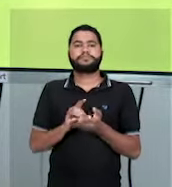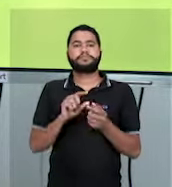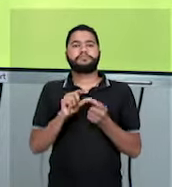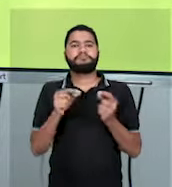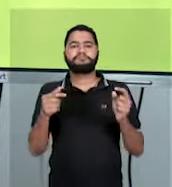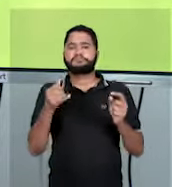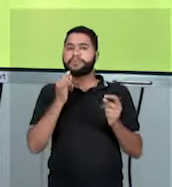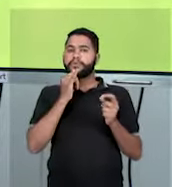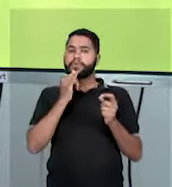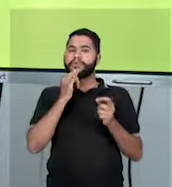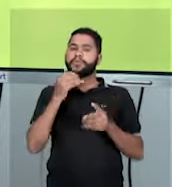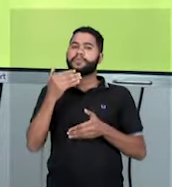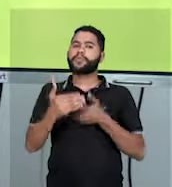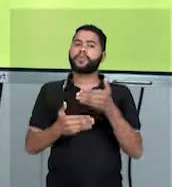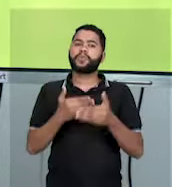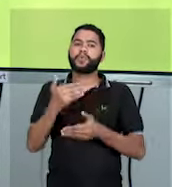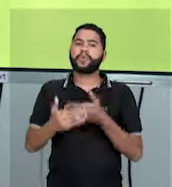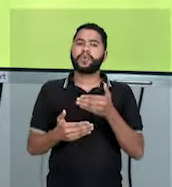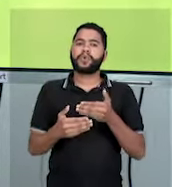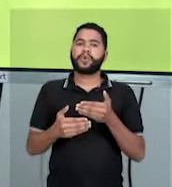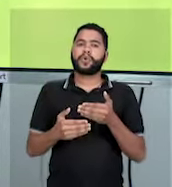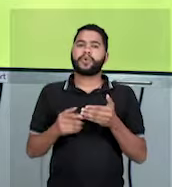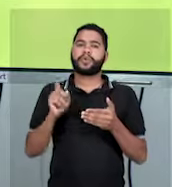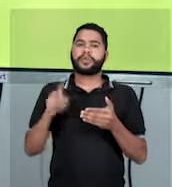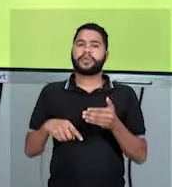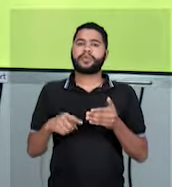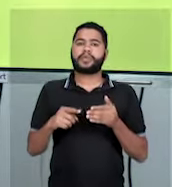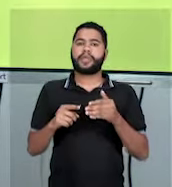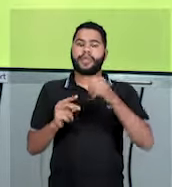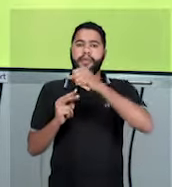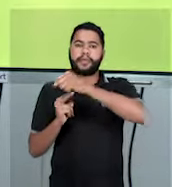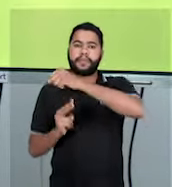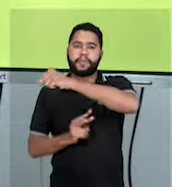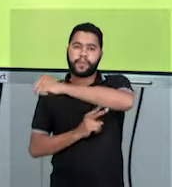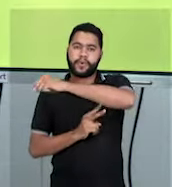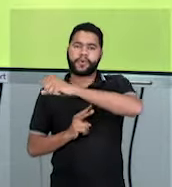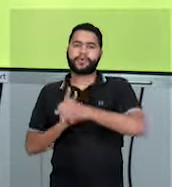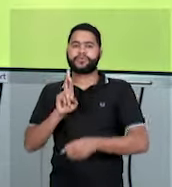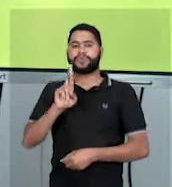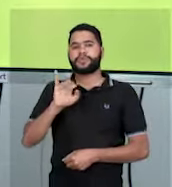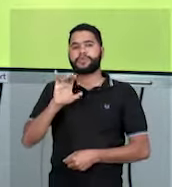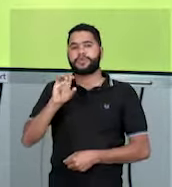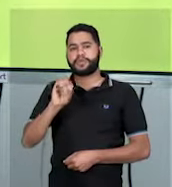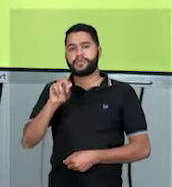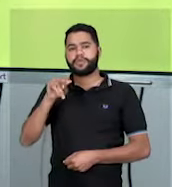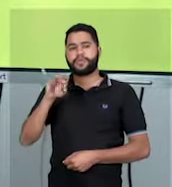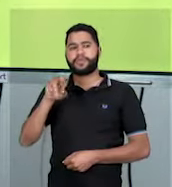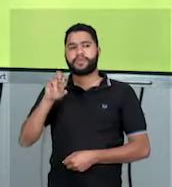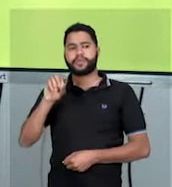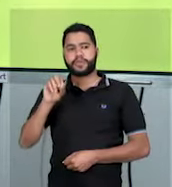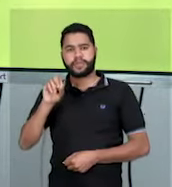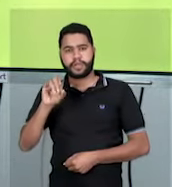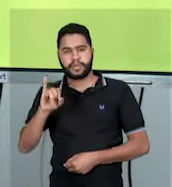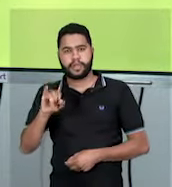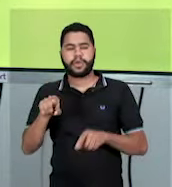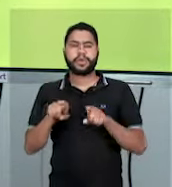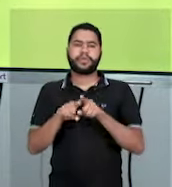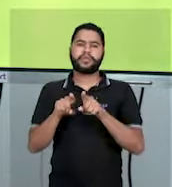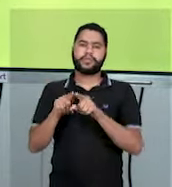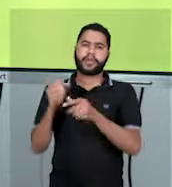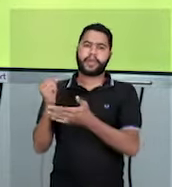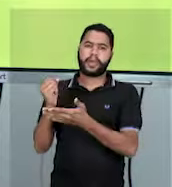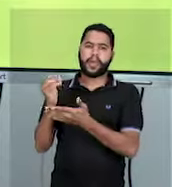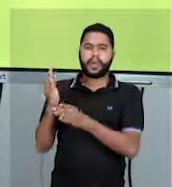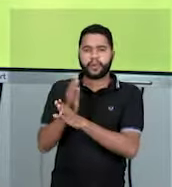por exemplo, a construção da Ponte Rio-Niterói, o início da construção das usinas nucleares brasileiras em Angra